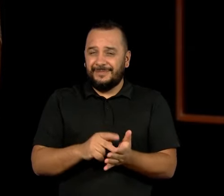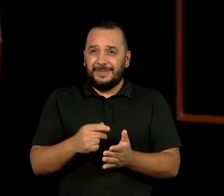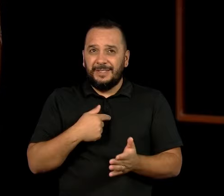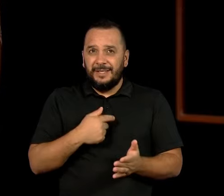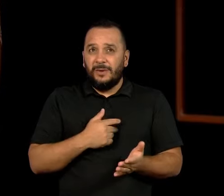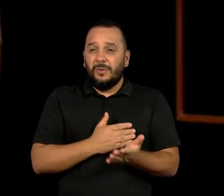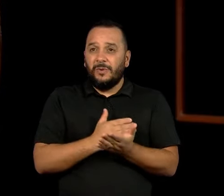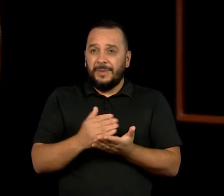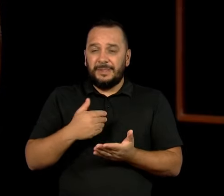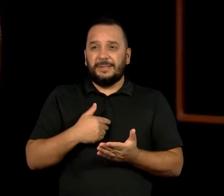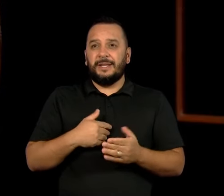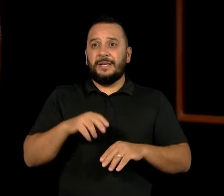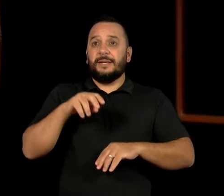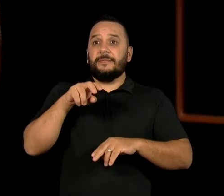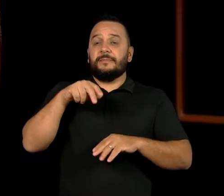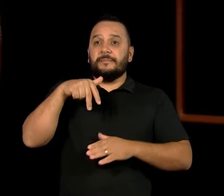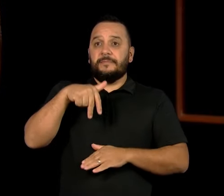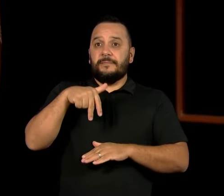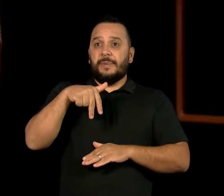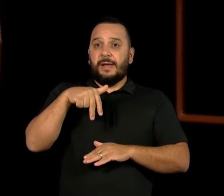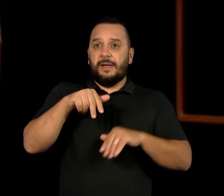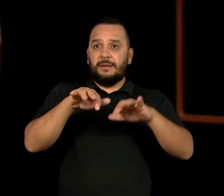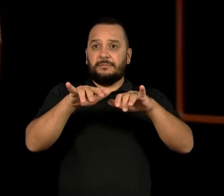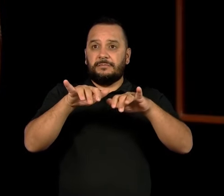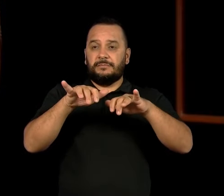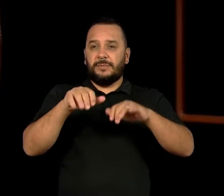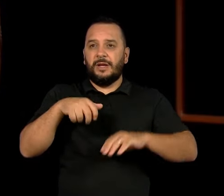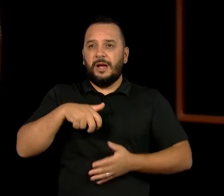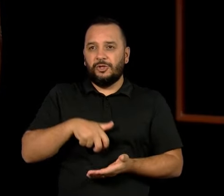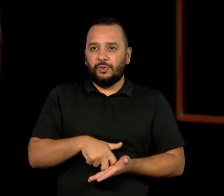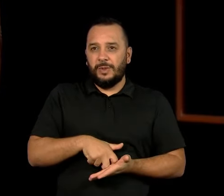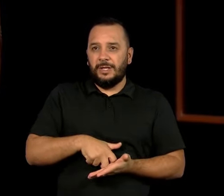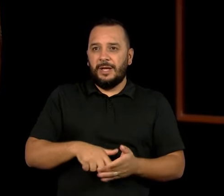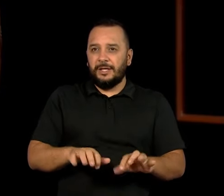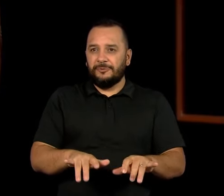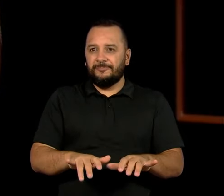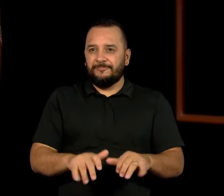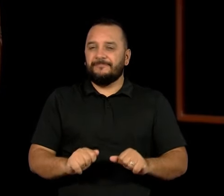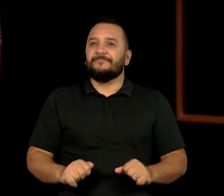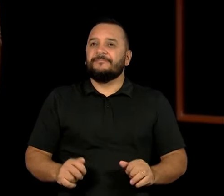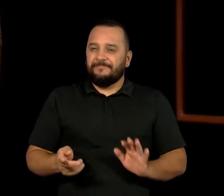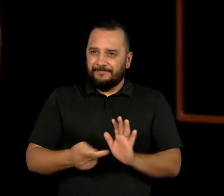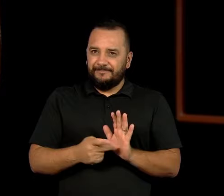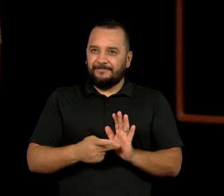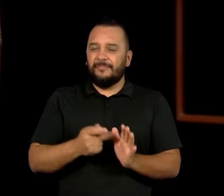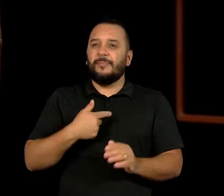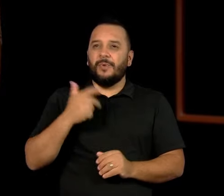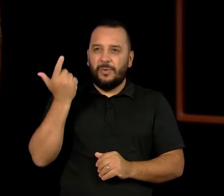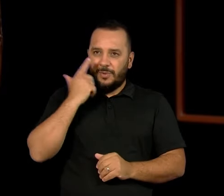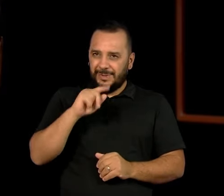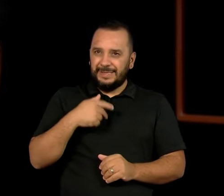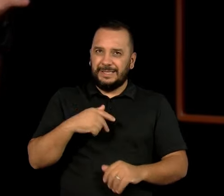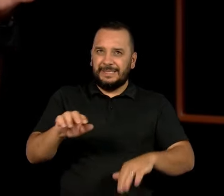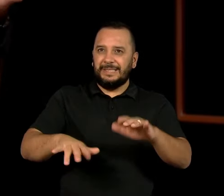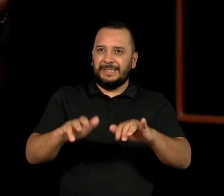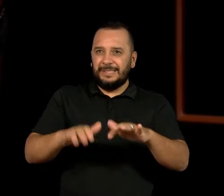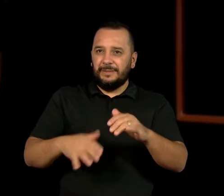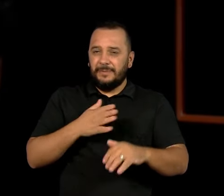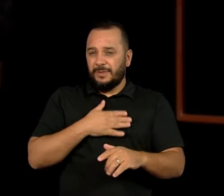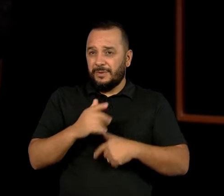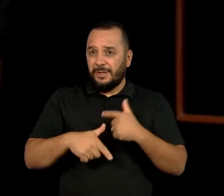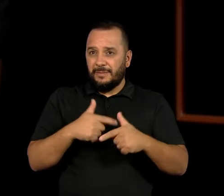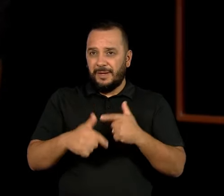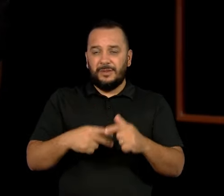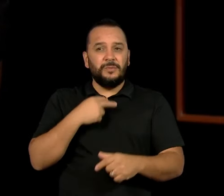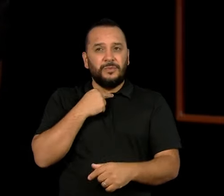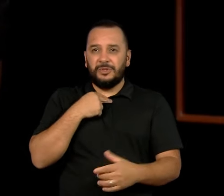comecei a escrever de pé, teve um momento que eu comecei a escrever ajoelhado. E, literalmente, para conseguir dar conta do meu trabalho, porque eu não podia